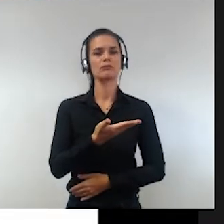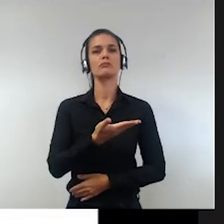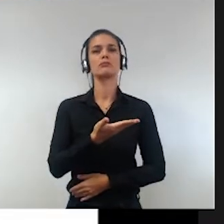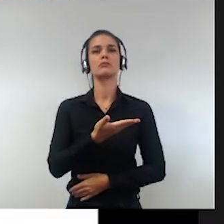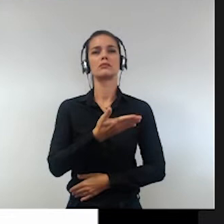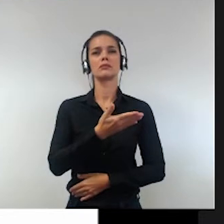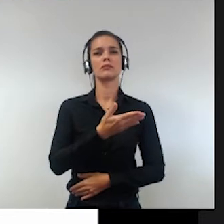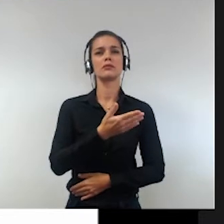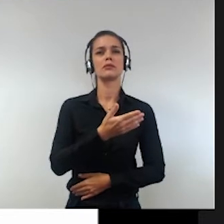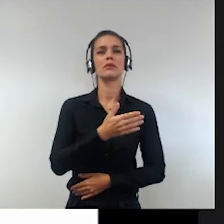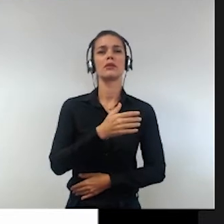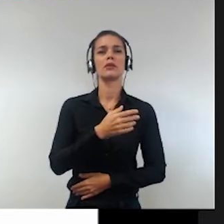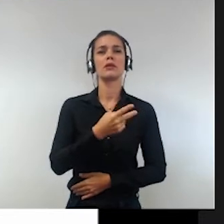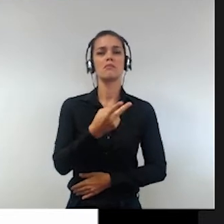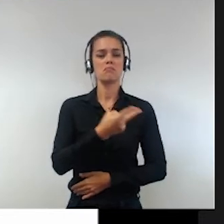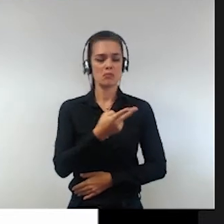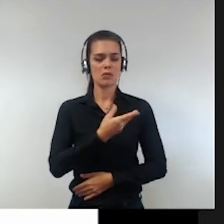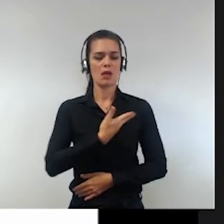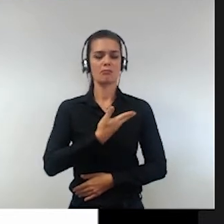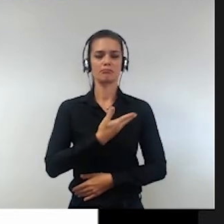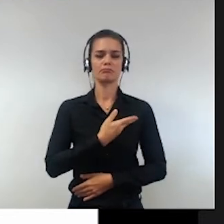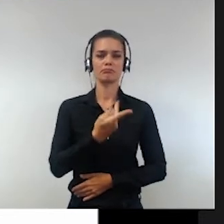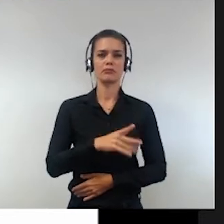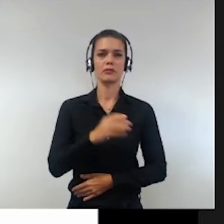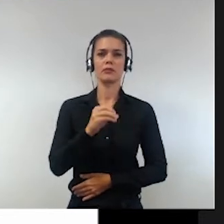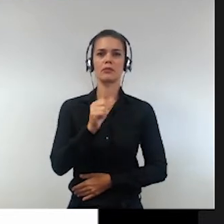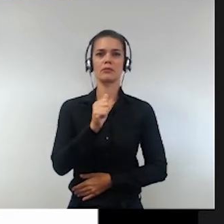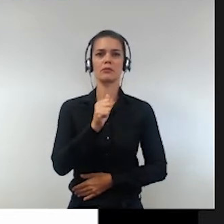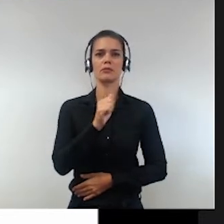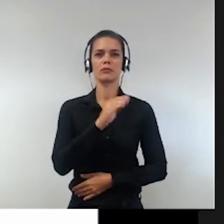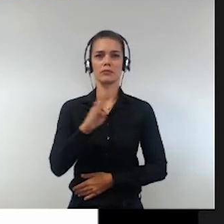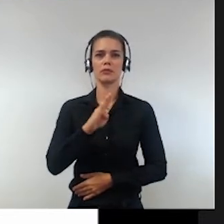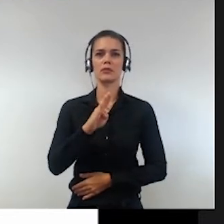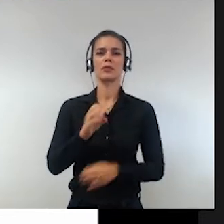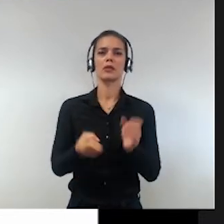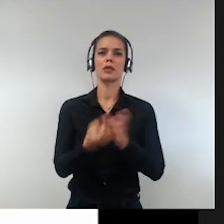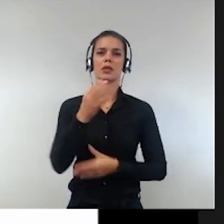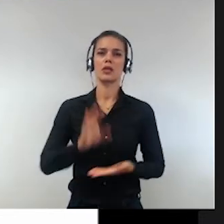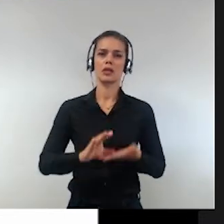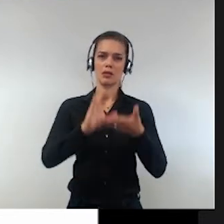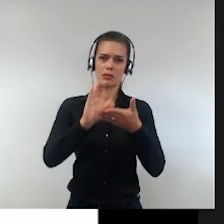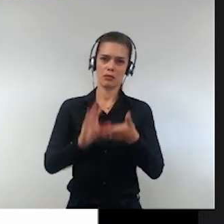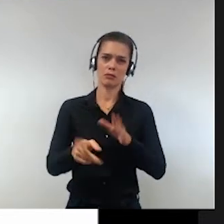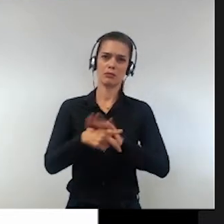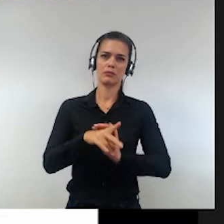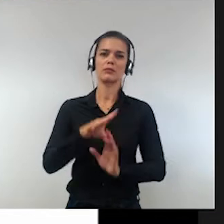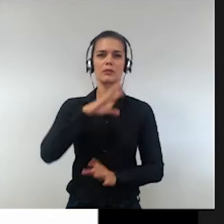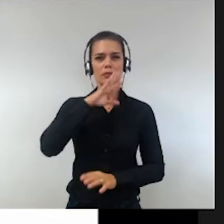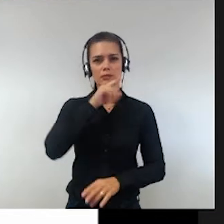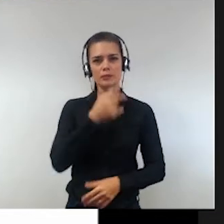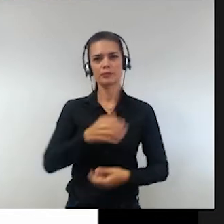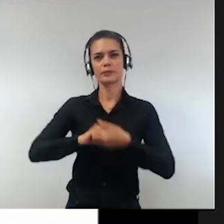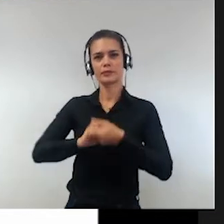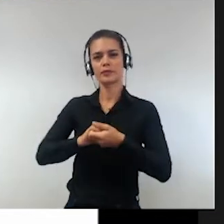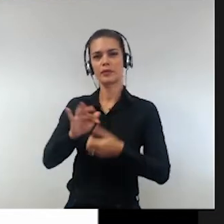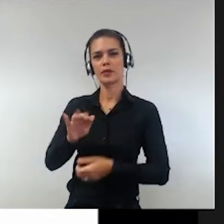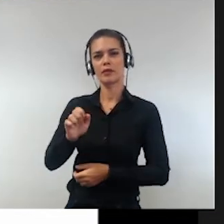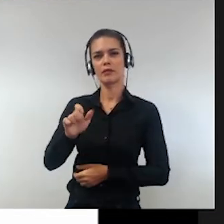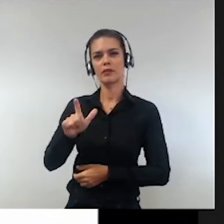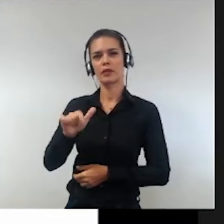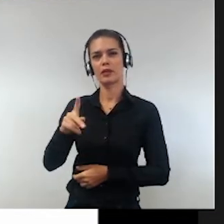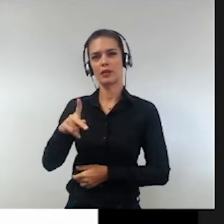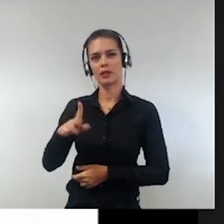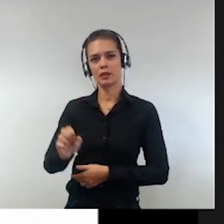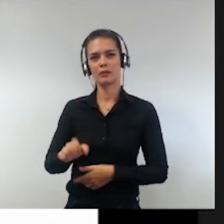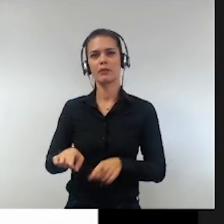Rosana Jambo e também no plano federal, quando resolveu criar a nossa comissão. Minha saudação aqui ao querido Felipe Santa Cruz, minha